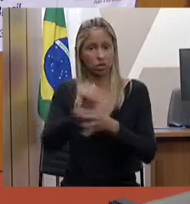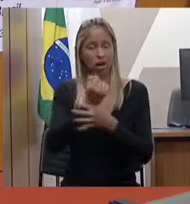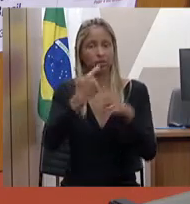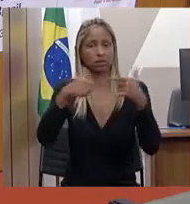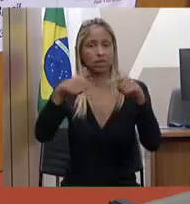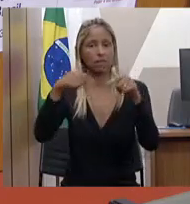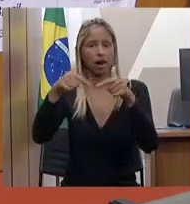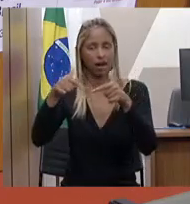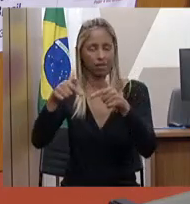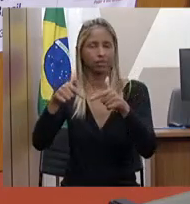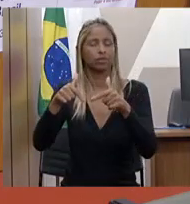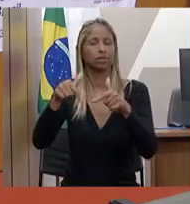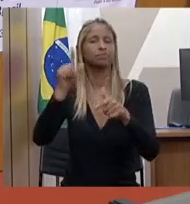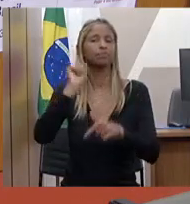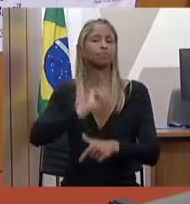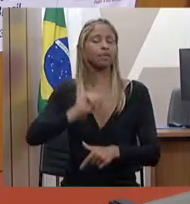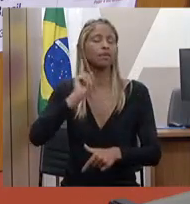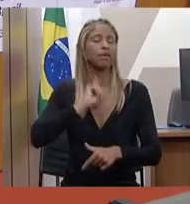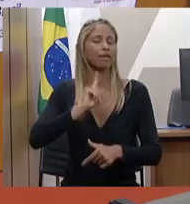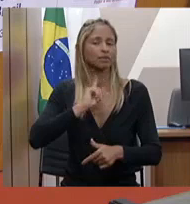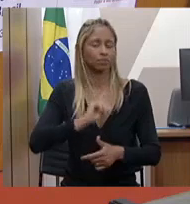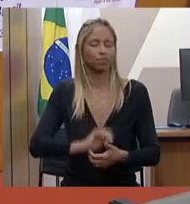e da trabalhadora de Minas Gerais